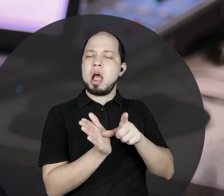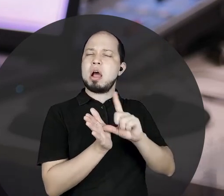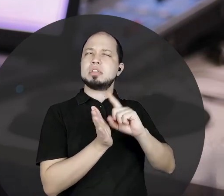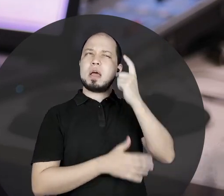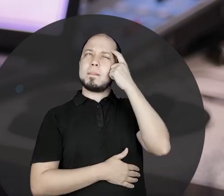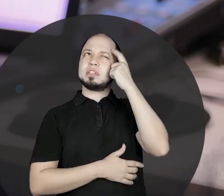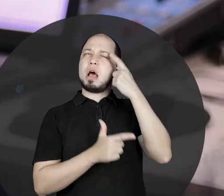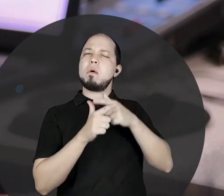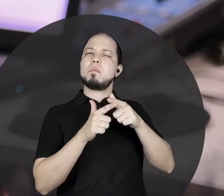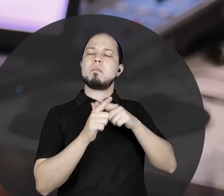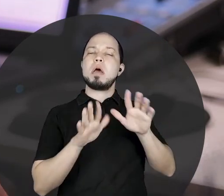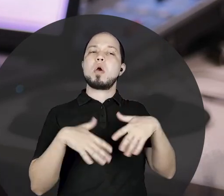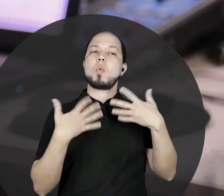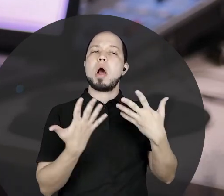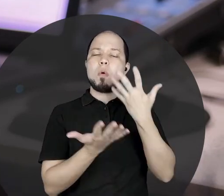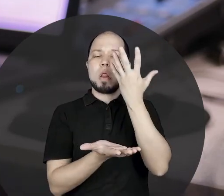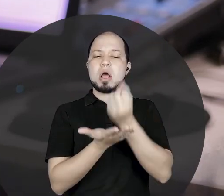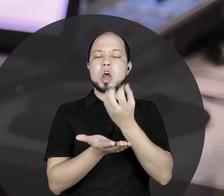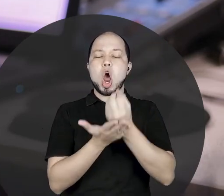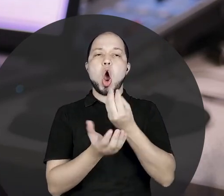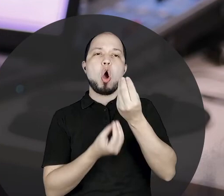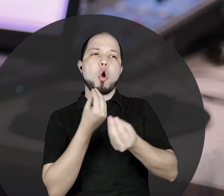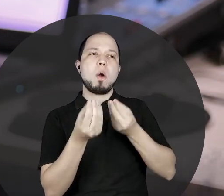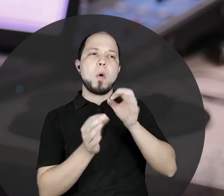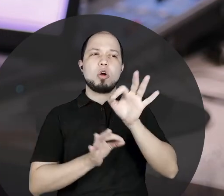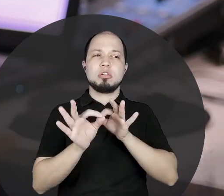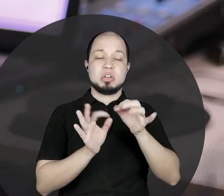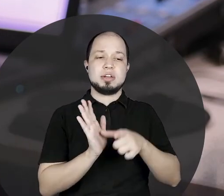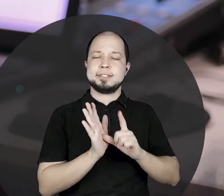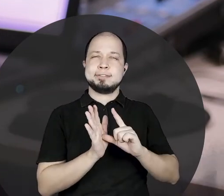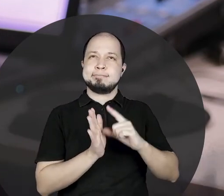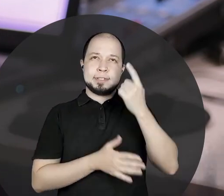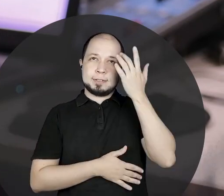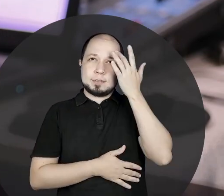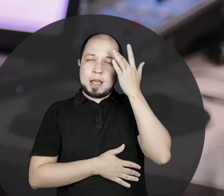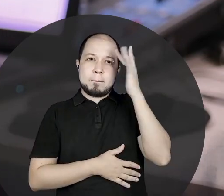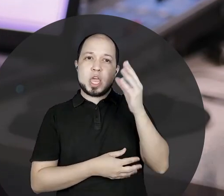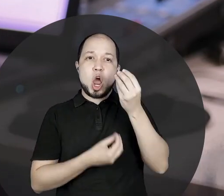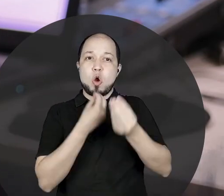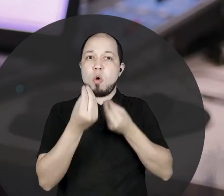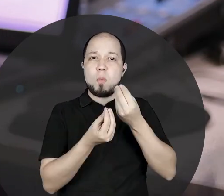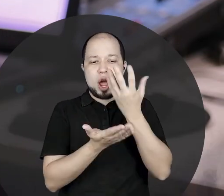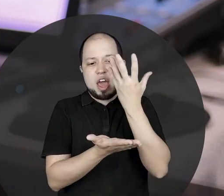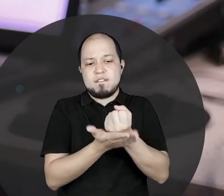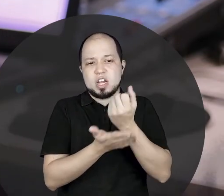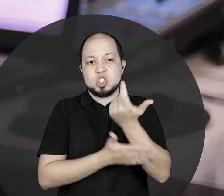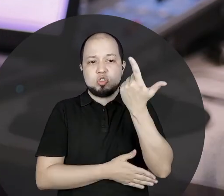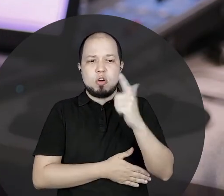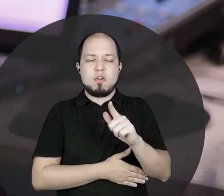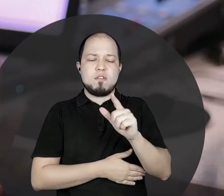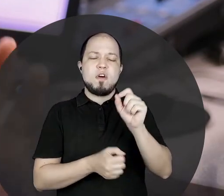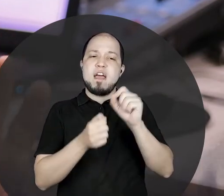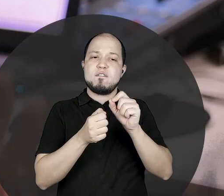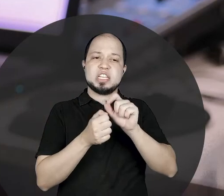já antecipar esse problema e já pensar nisso na captação. Eu já tinha em mente que não sabia se ia dar tempo fazer uma gravação, outra